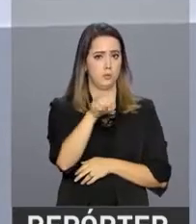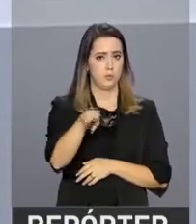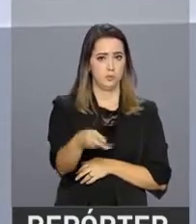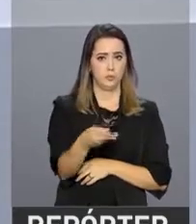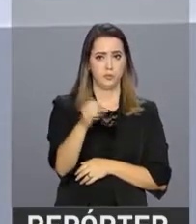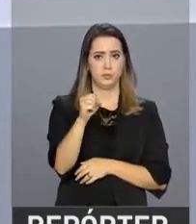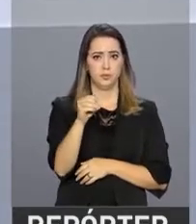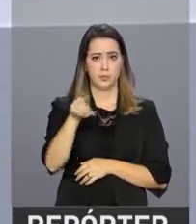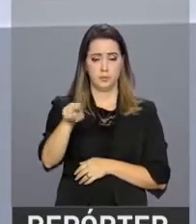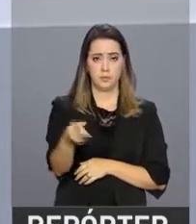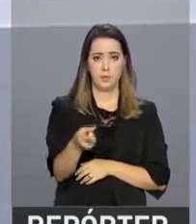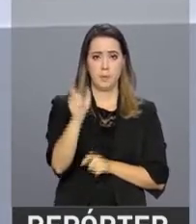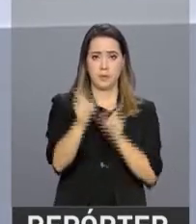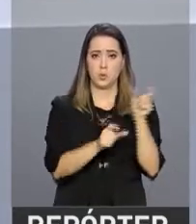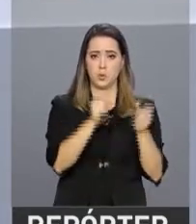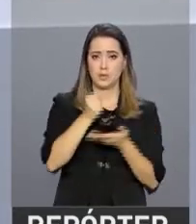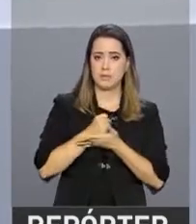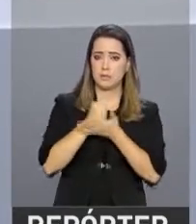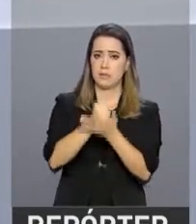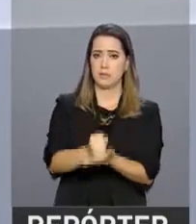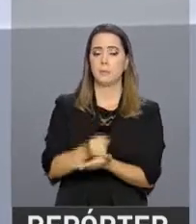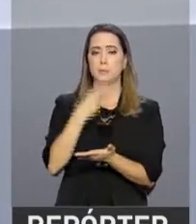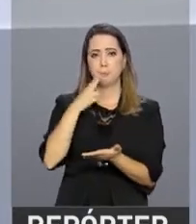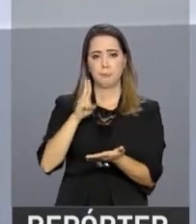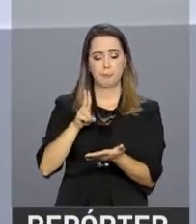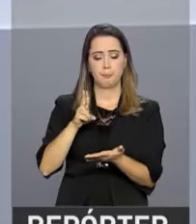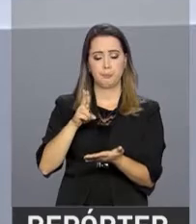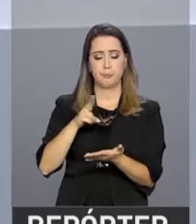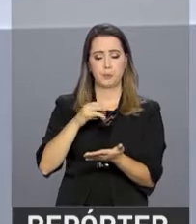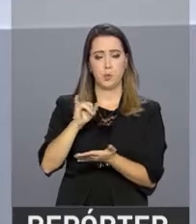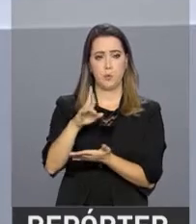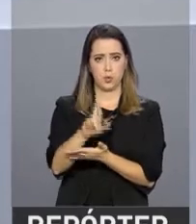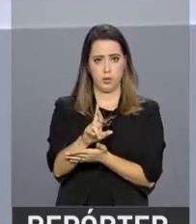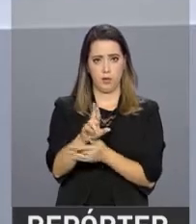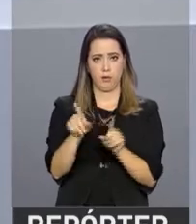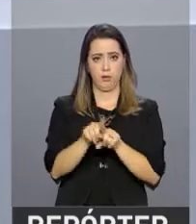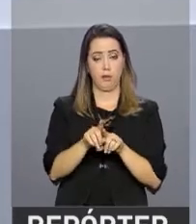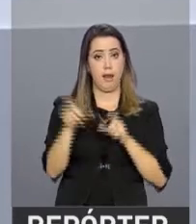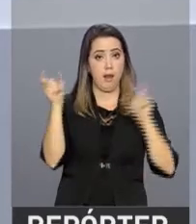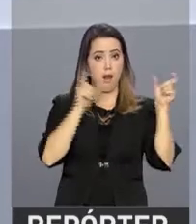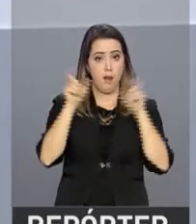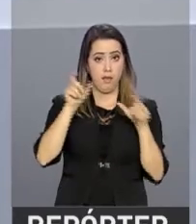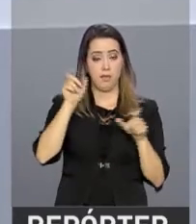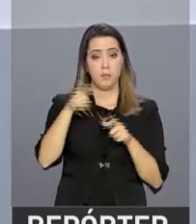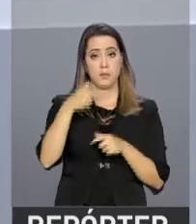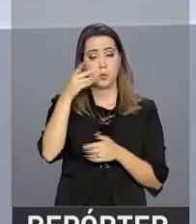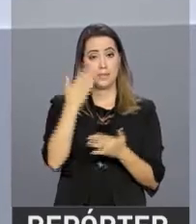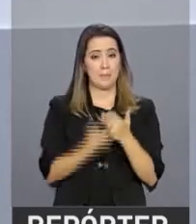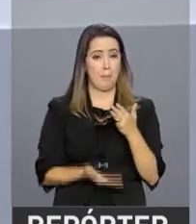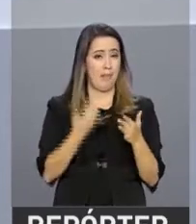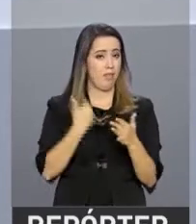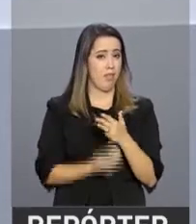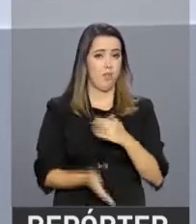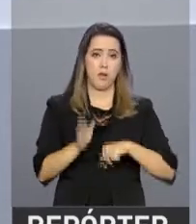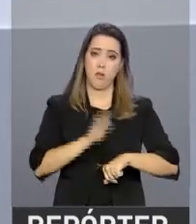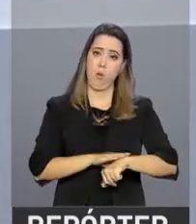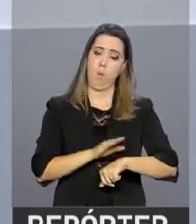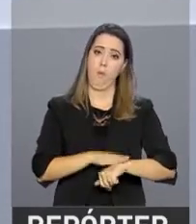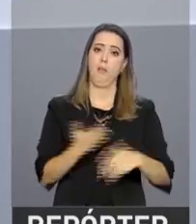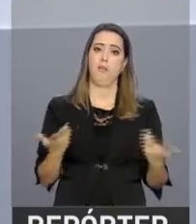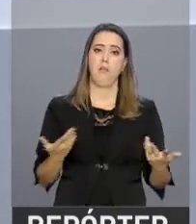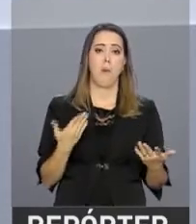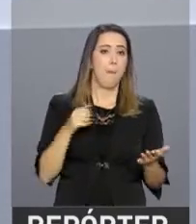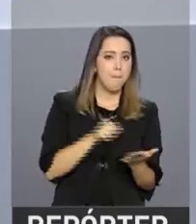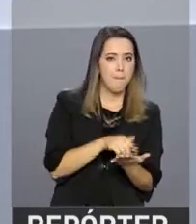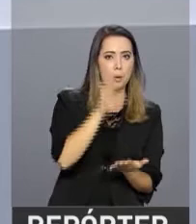milhões e 800 mil contribuintes entreguem a declaração. A Receita alerta que os contribuintes que perderem o prazo estão